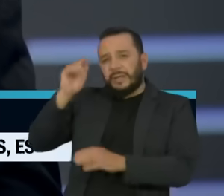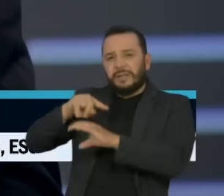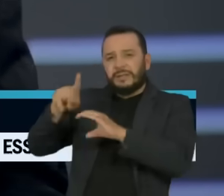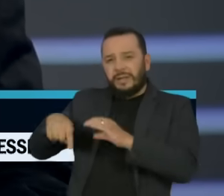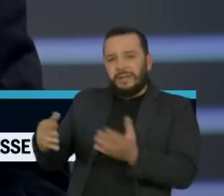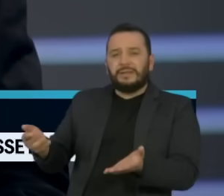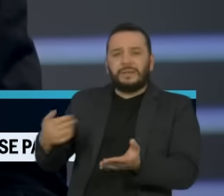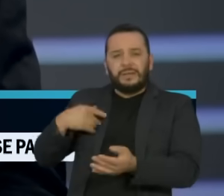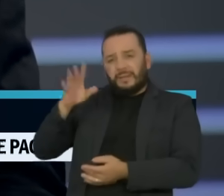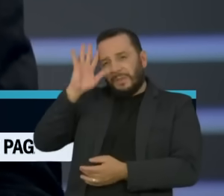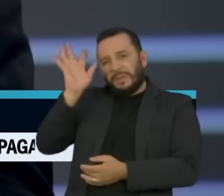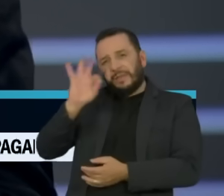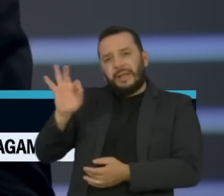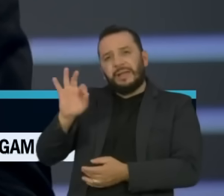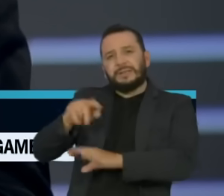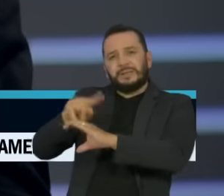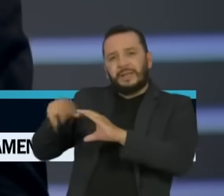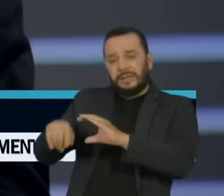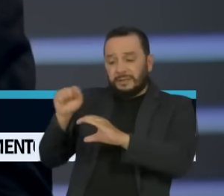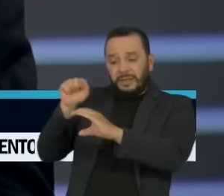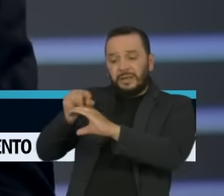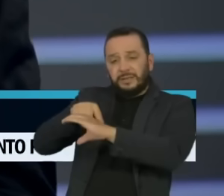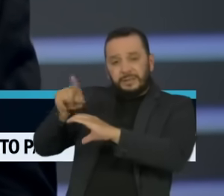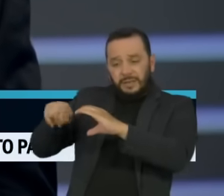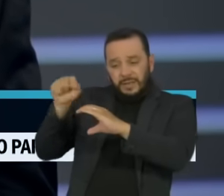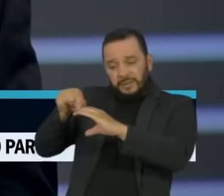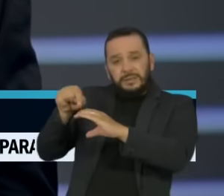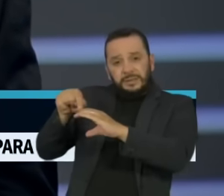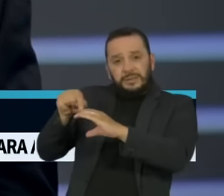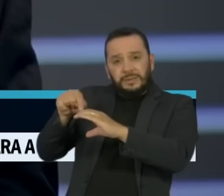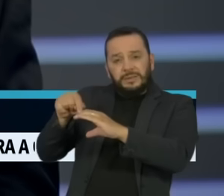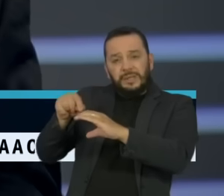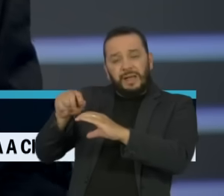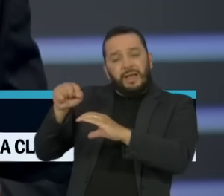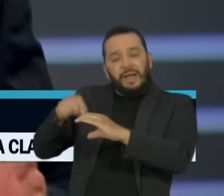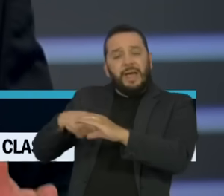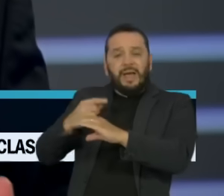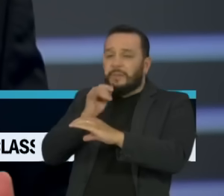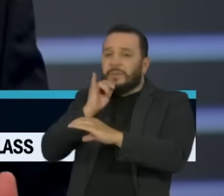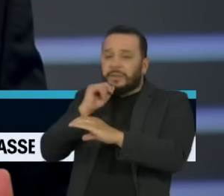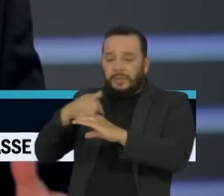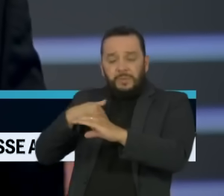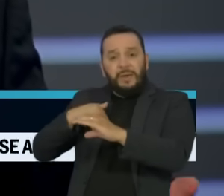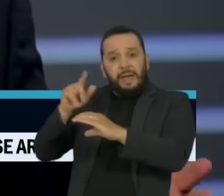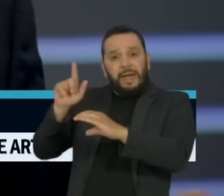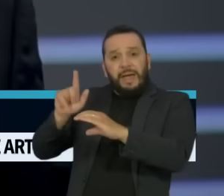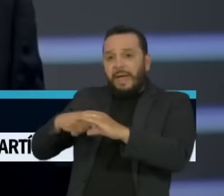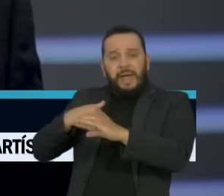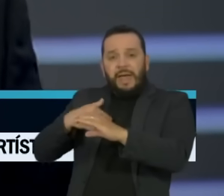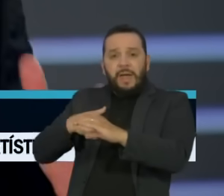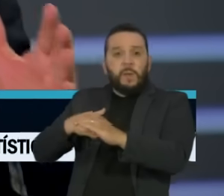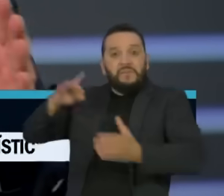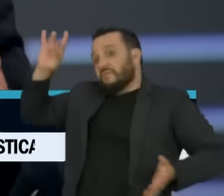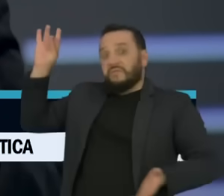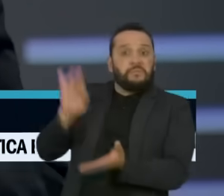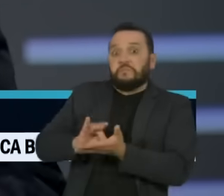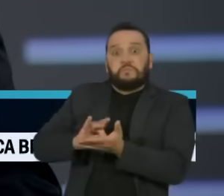para a ciência que é equivocado. A ciência não é um ser monolítico. Ela tem um método baseado em